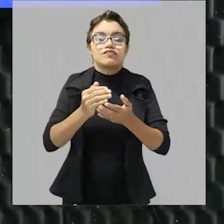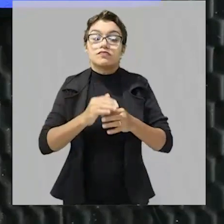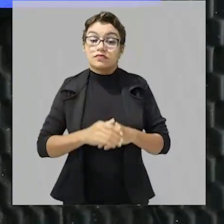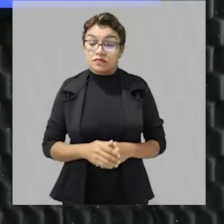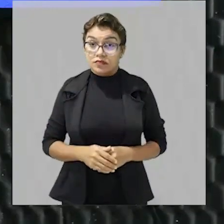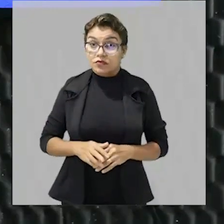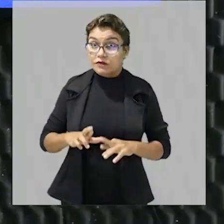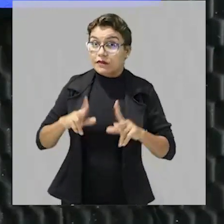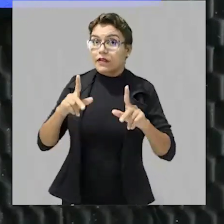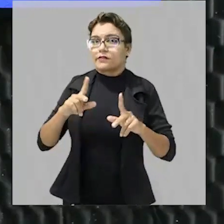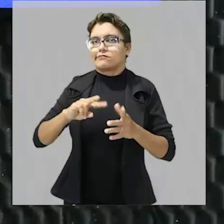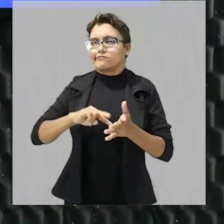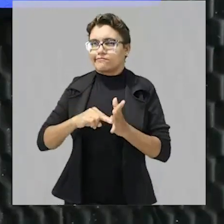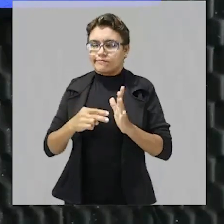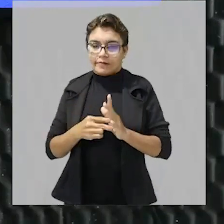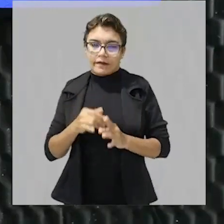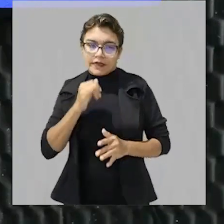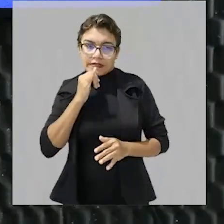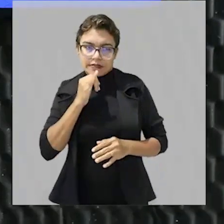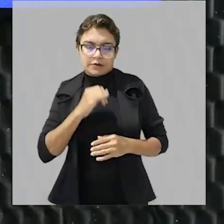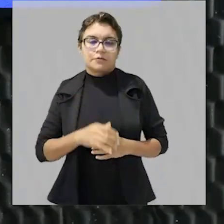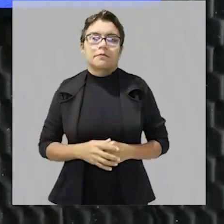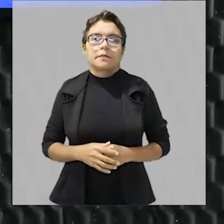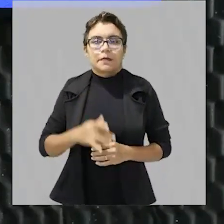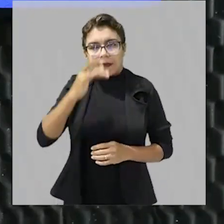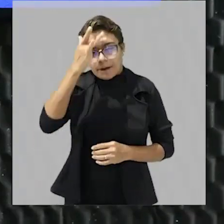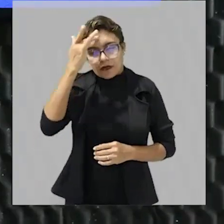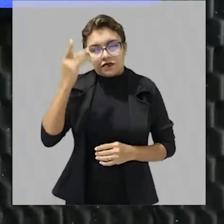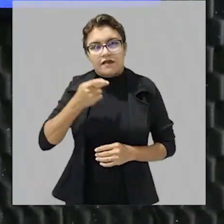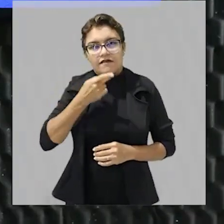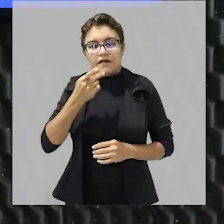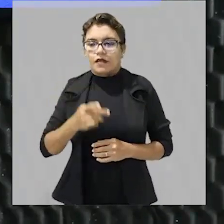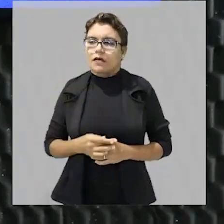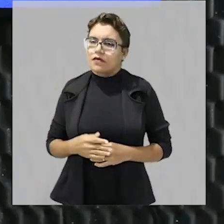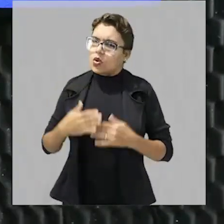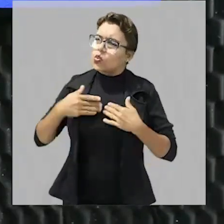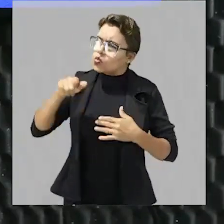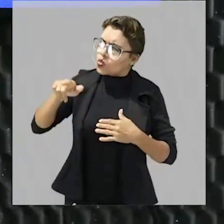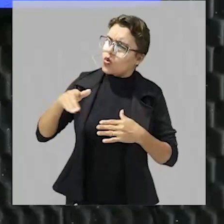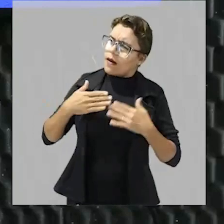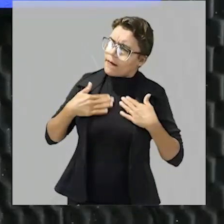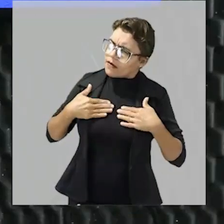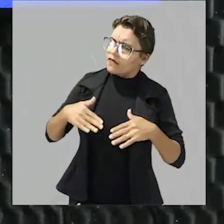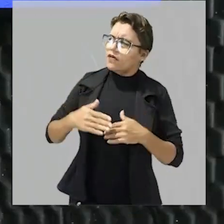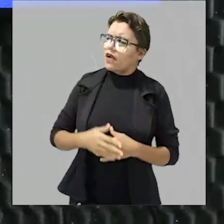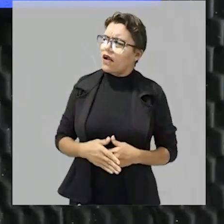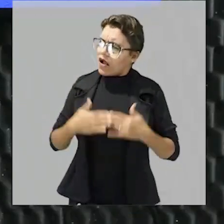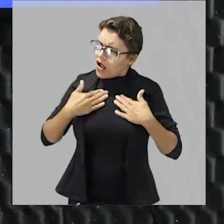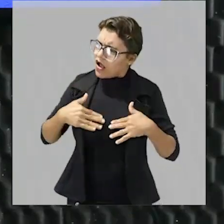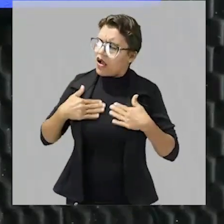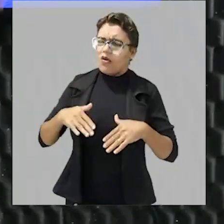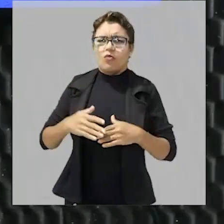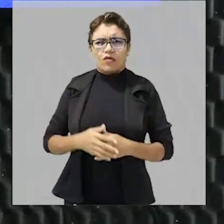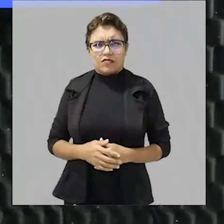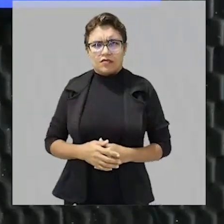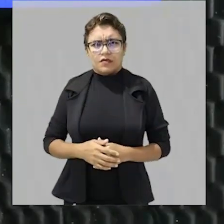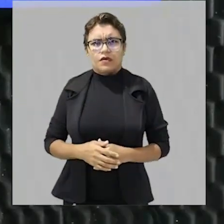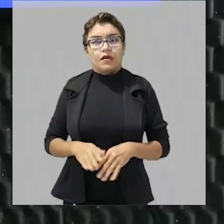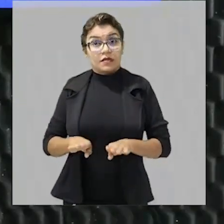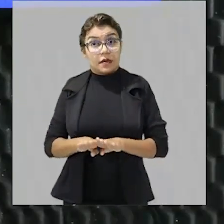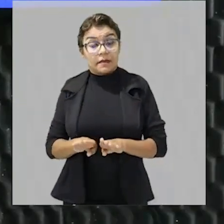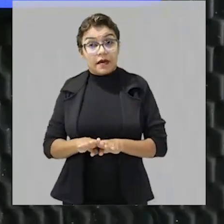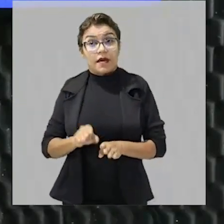sentido. Organizar. Eu vou acomodar as pessoas, eu vou receber pessoas na minha casa